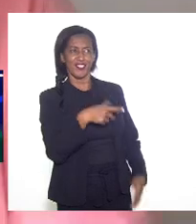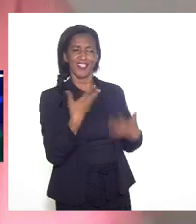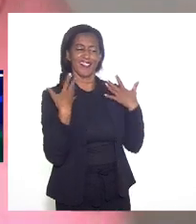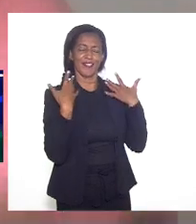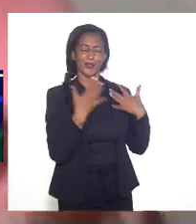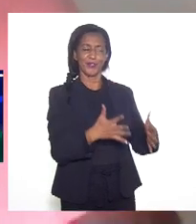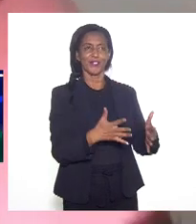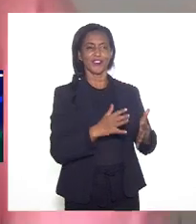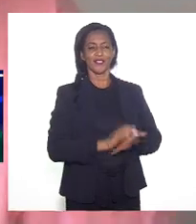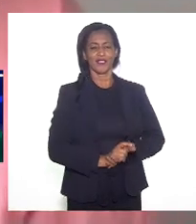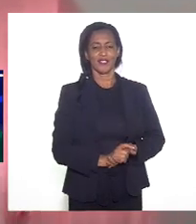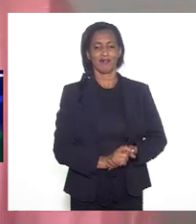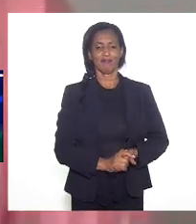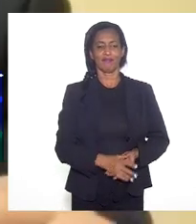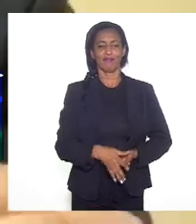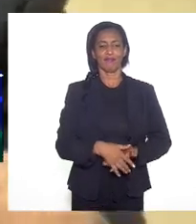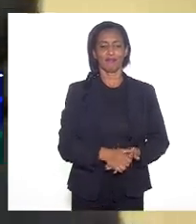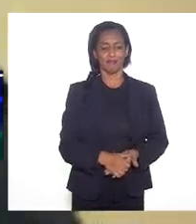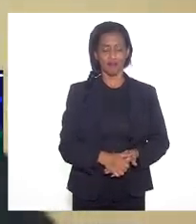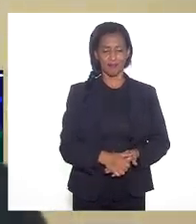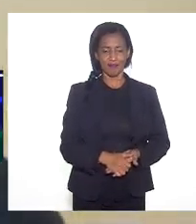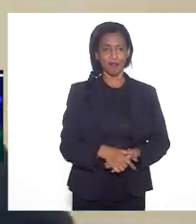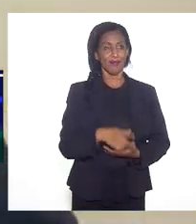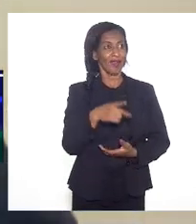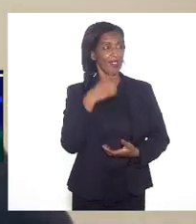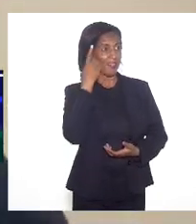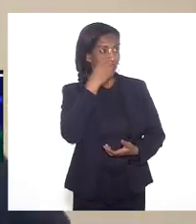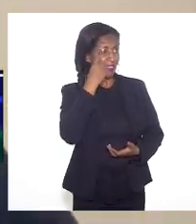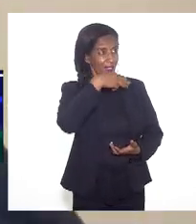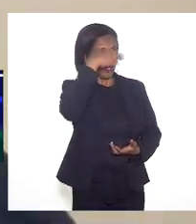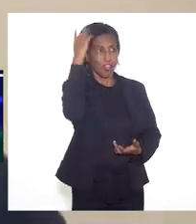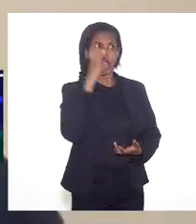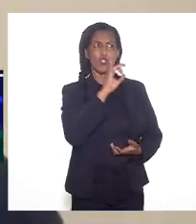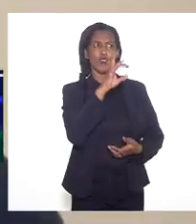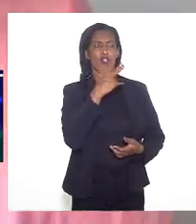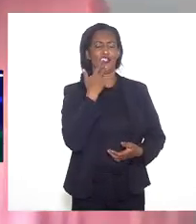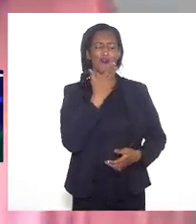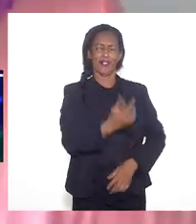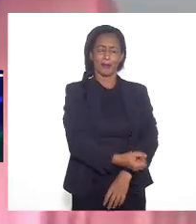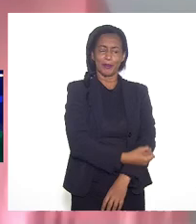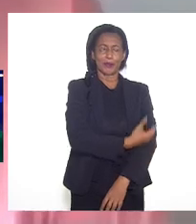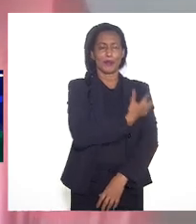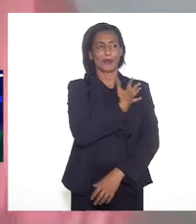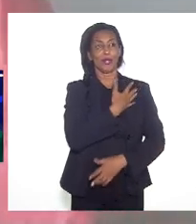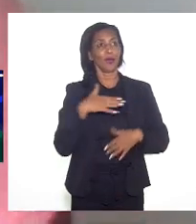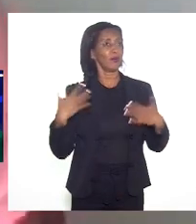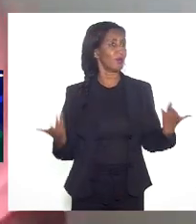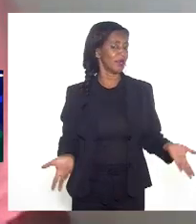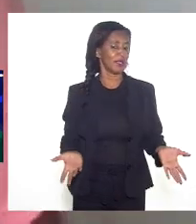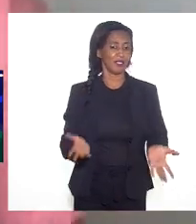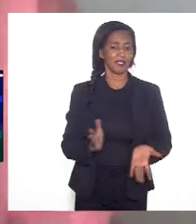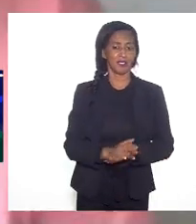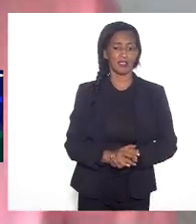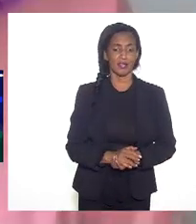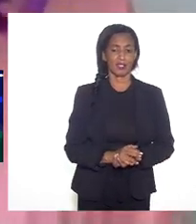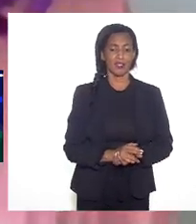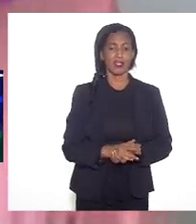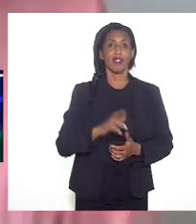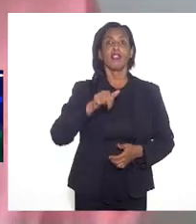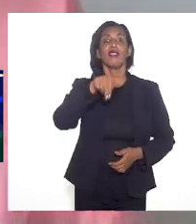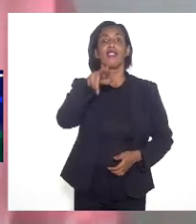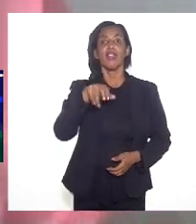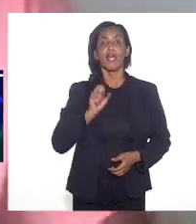porque... Conheço só também, de falar... Opa, deputado, mas só de falar me arrepia, assim. Ou seja, quem eu